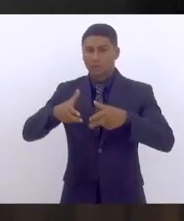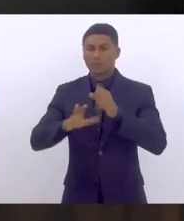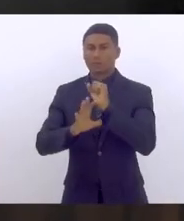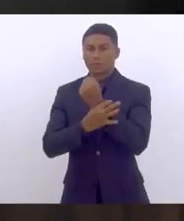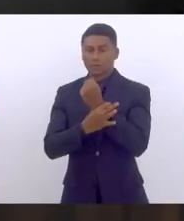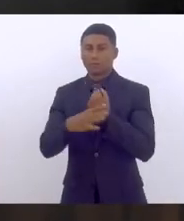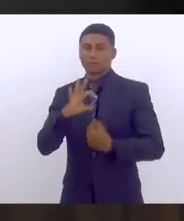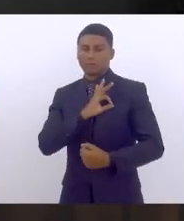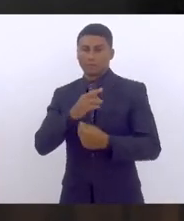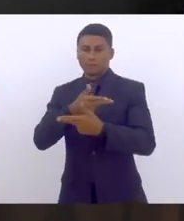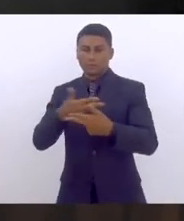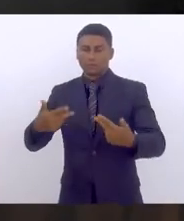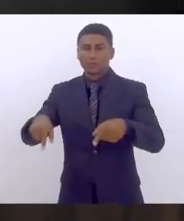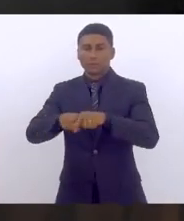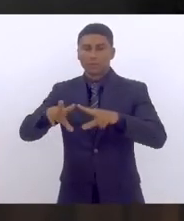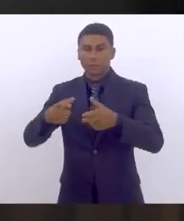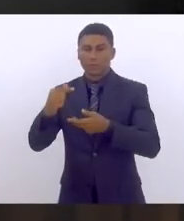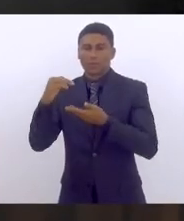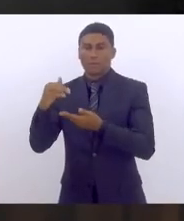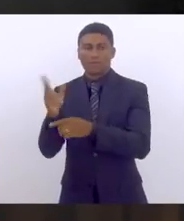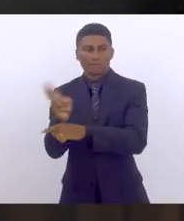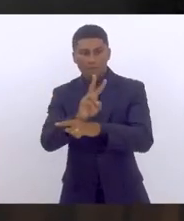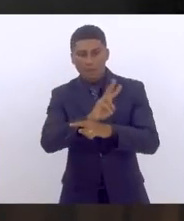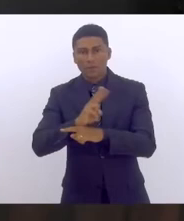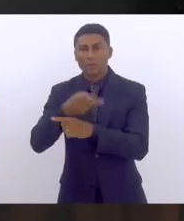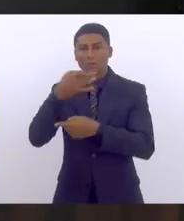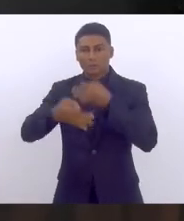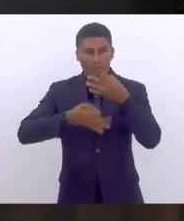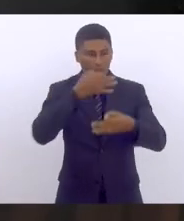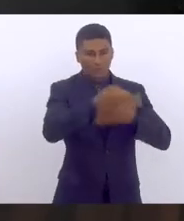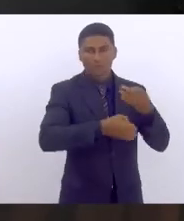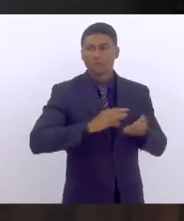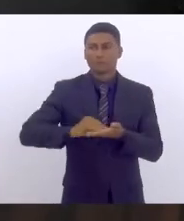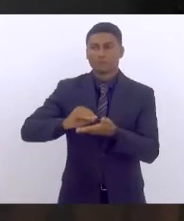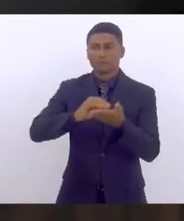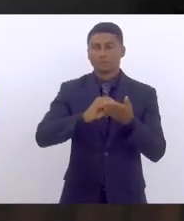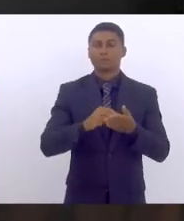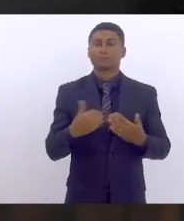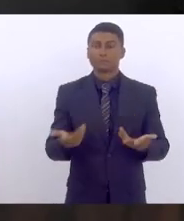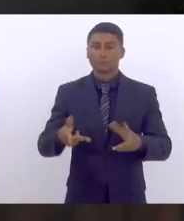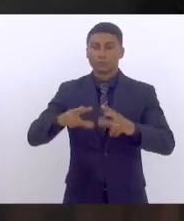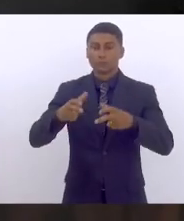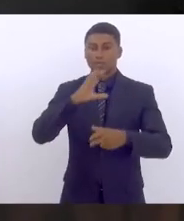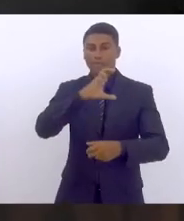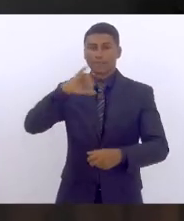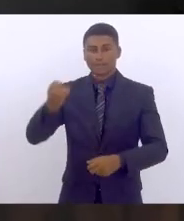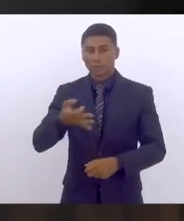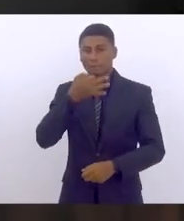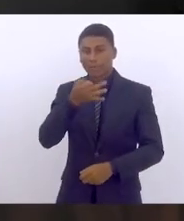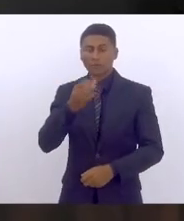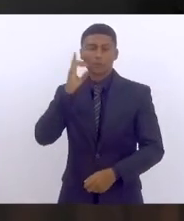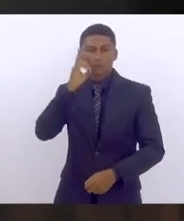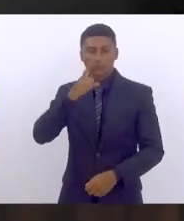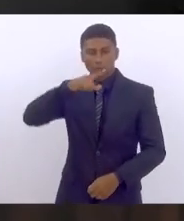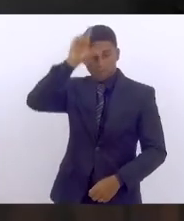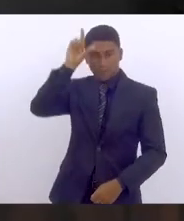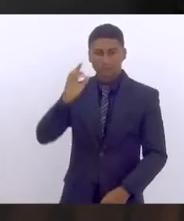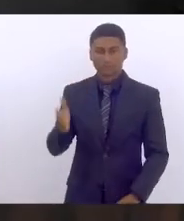Assuntos de Polícia, de Orçamento, Fiscalização Financeira e Controle. Para emitir parecer pela Constituição e Justiça, deputado Luiz